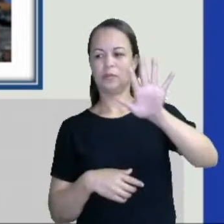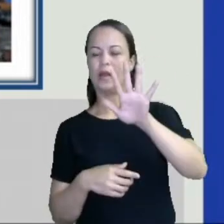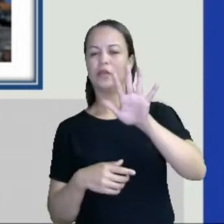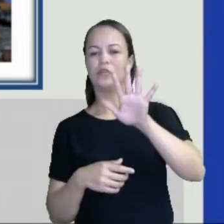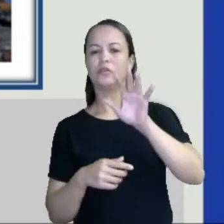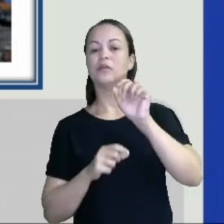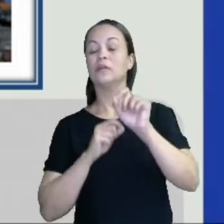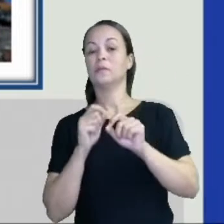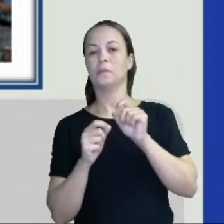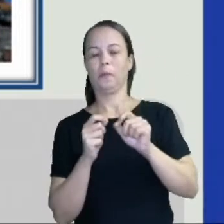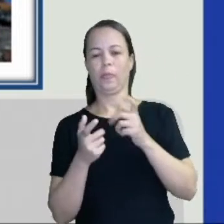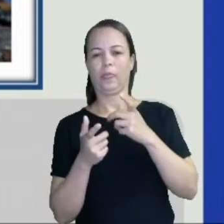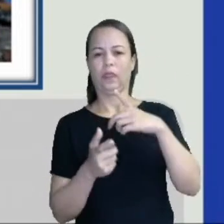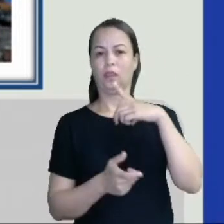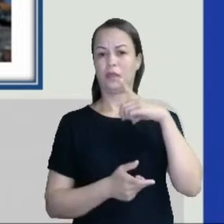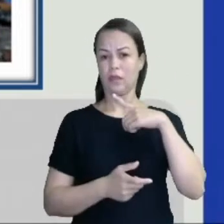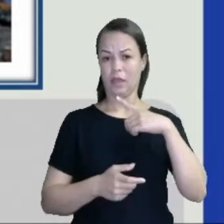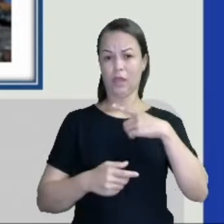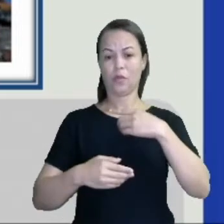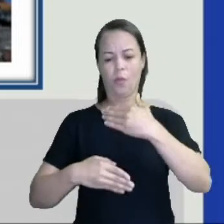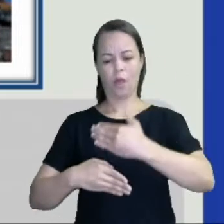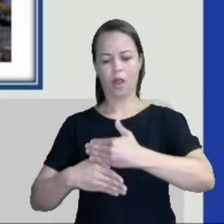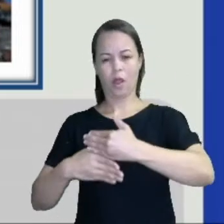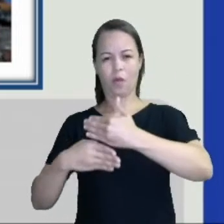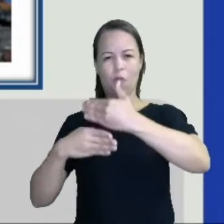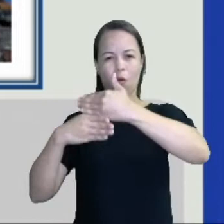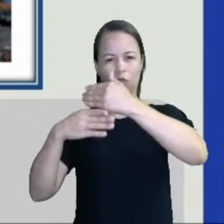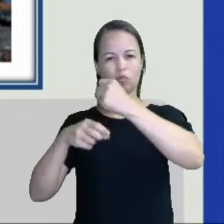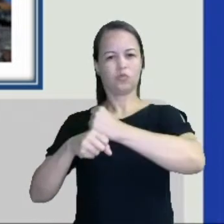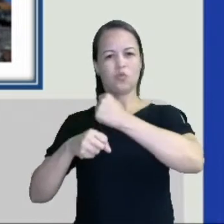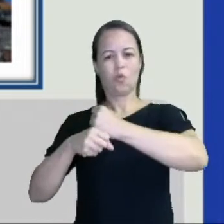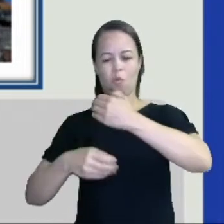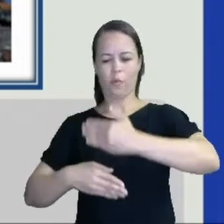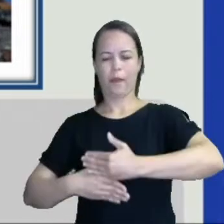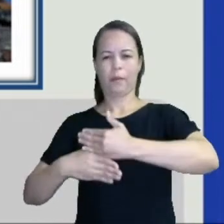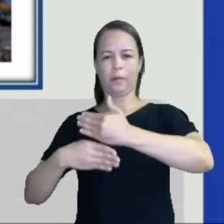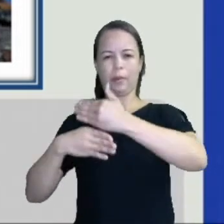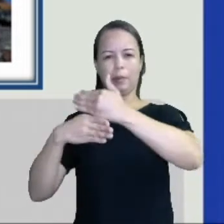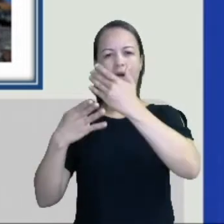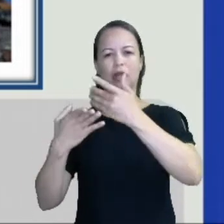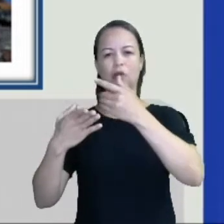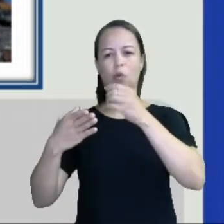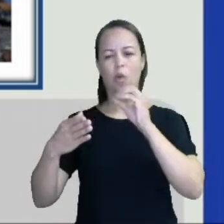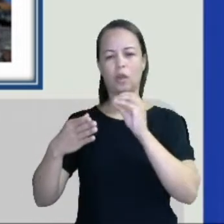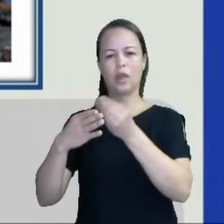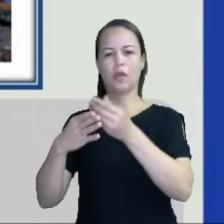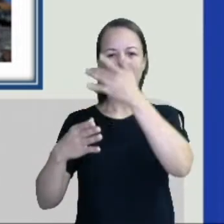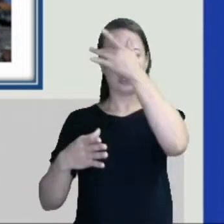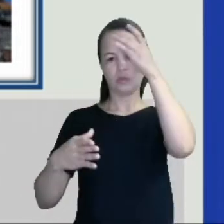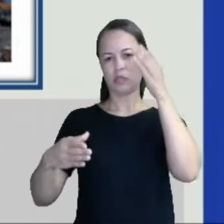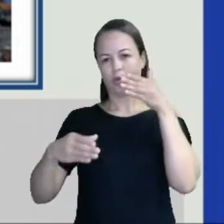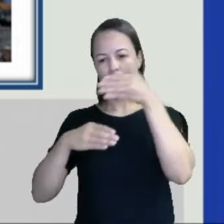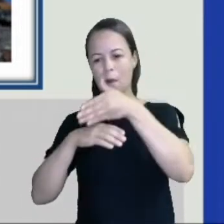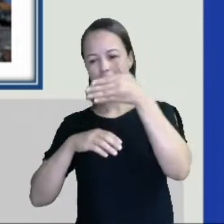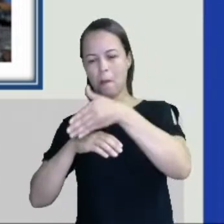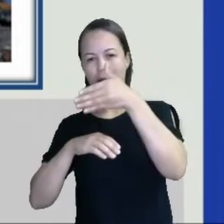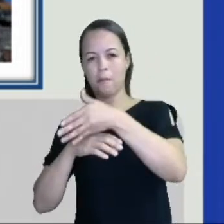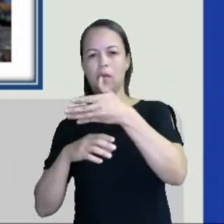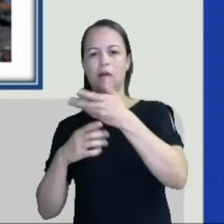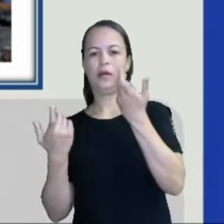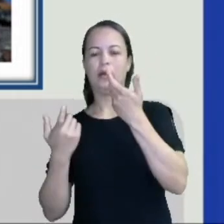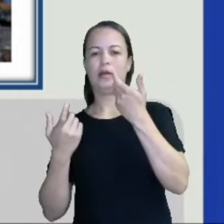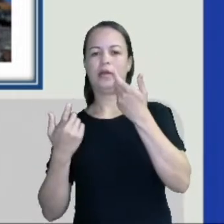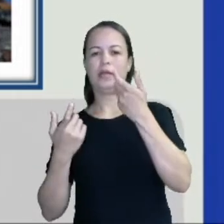Que tem uma construção, né? Um local invadido e vocês podem ver que mais à frente